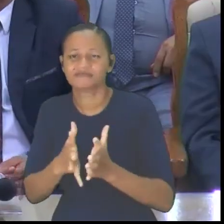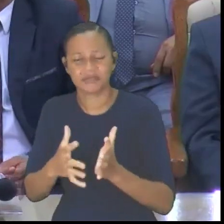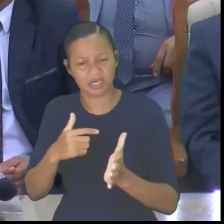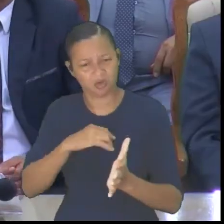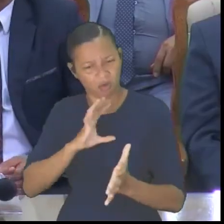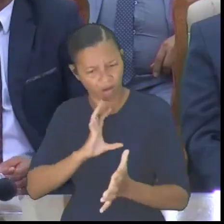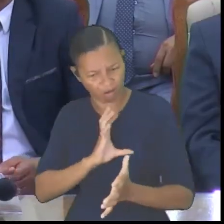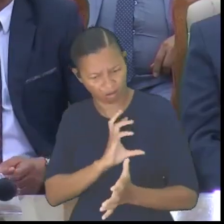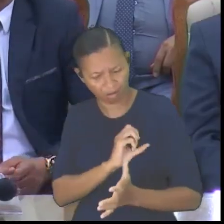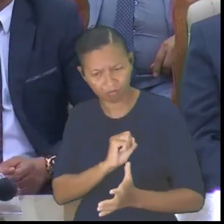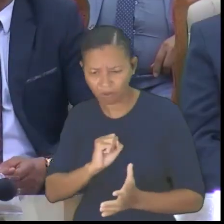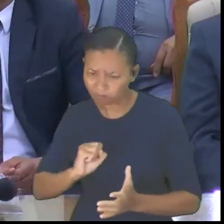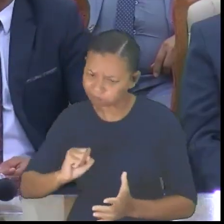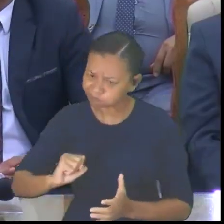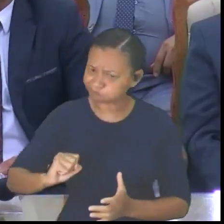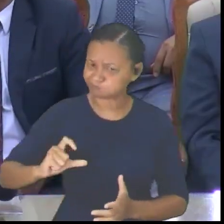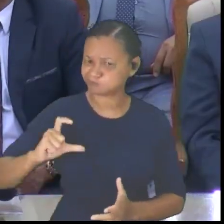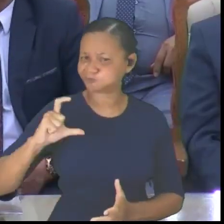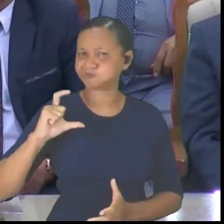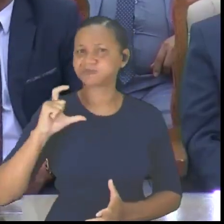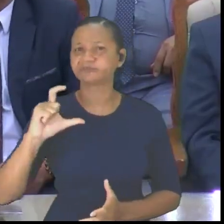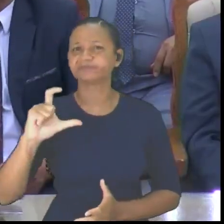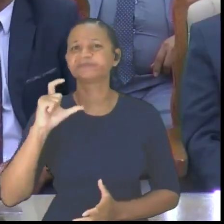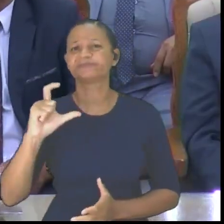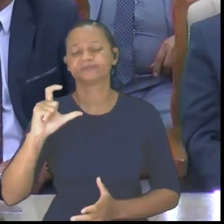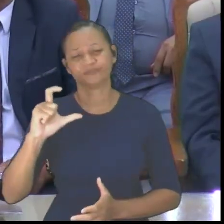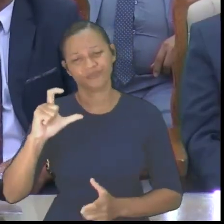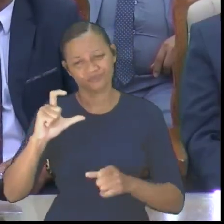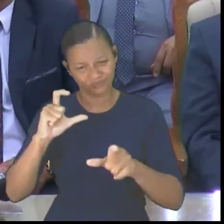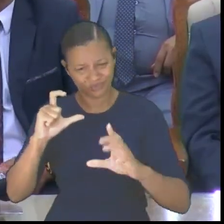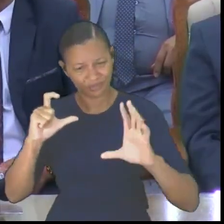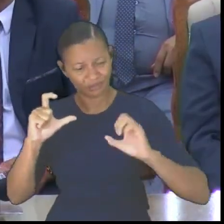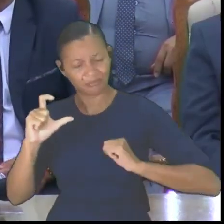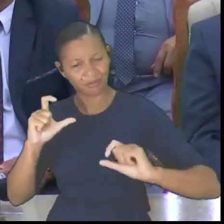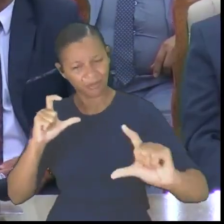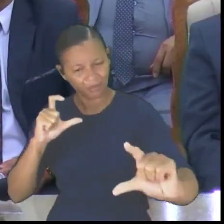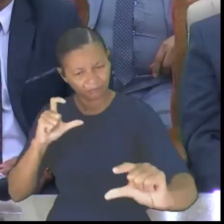amando-vos cada vez mais, seja menos amado.